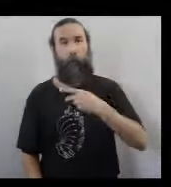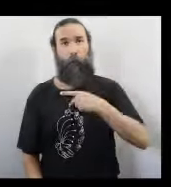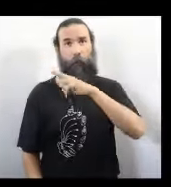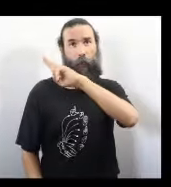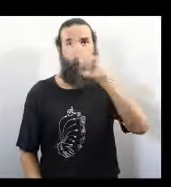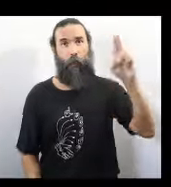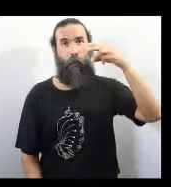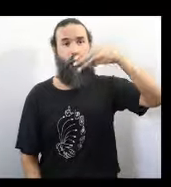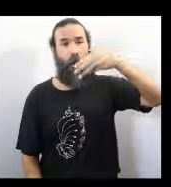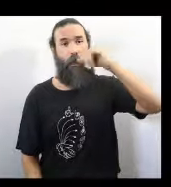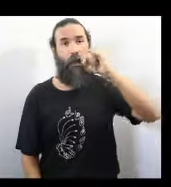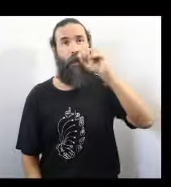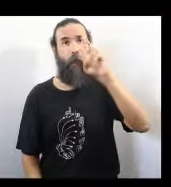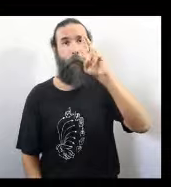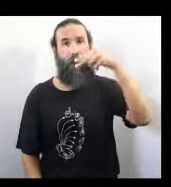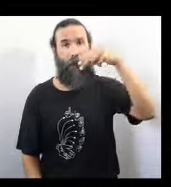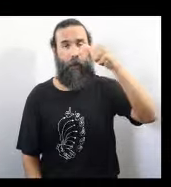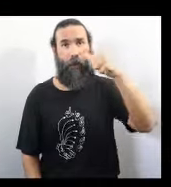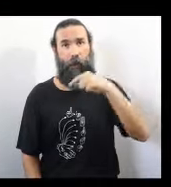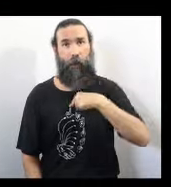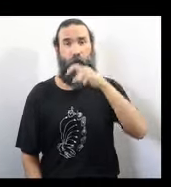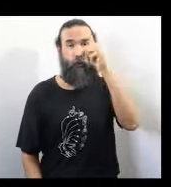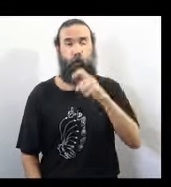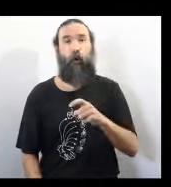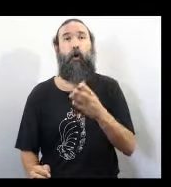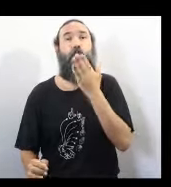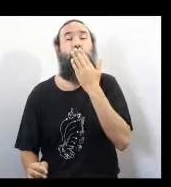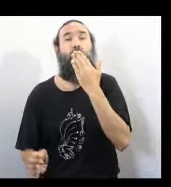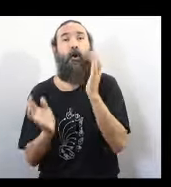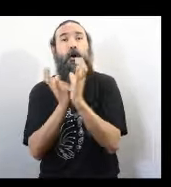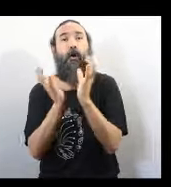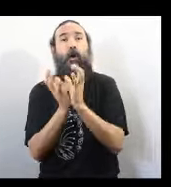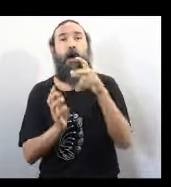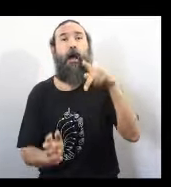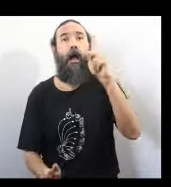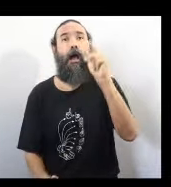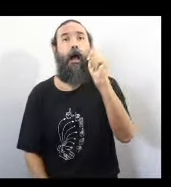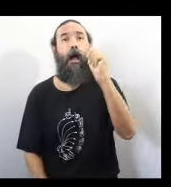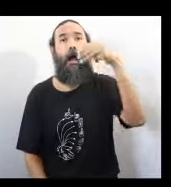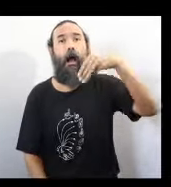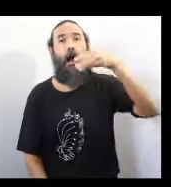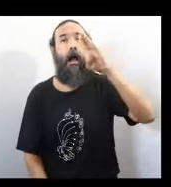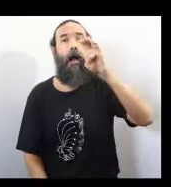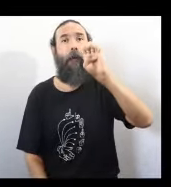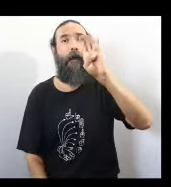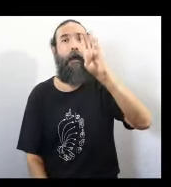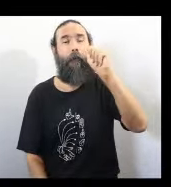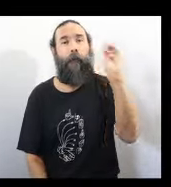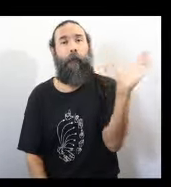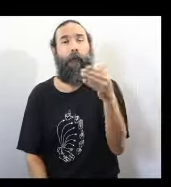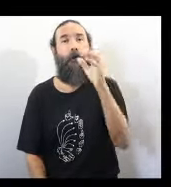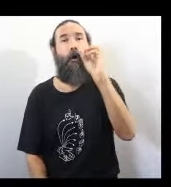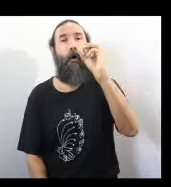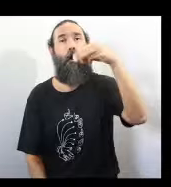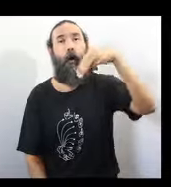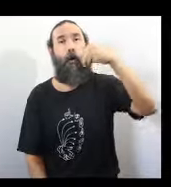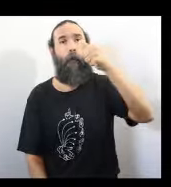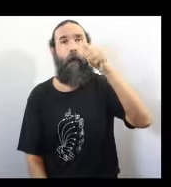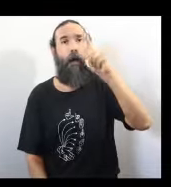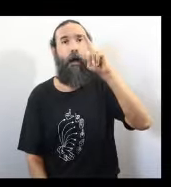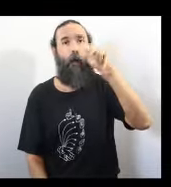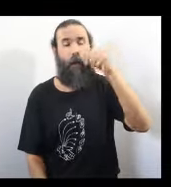Olá, eu sou a Mirna Anaquiri, pertencente aos povos originários Cambeba, Omágua, integrante